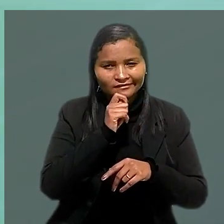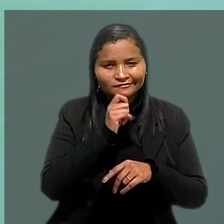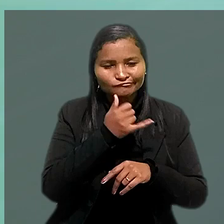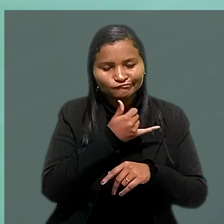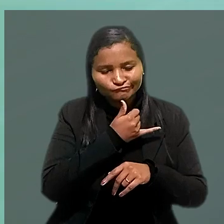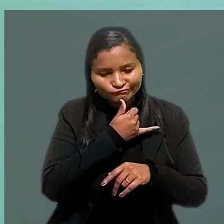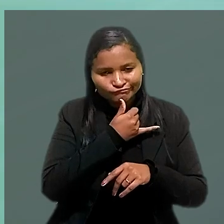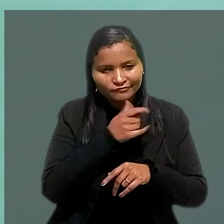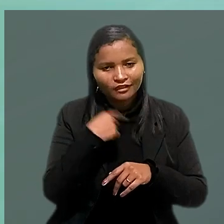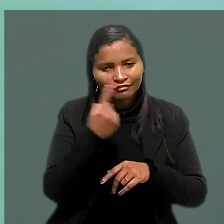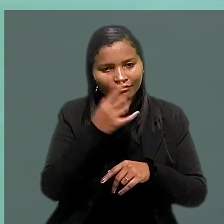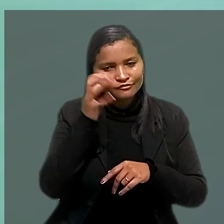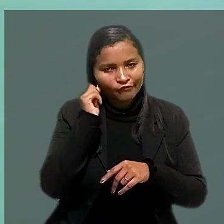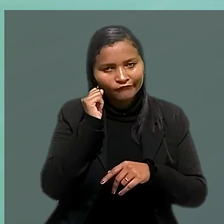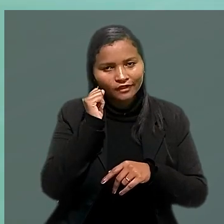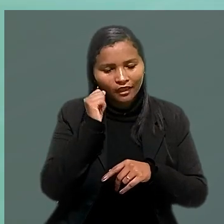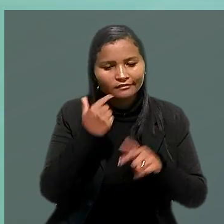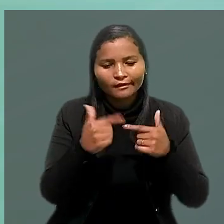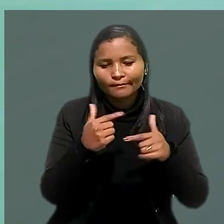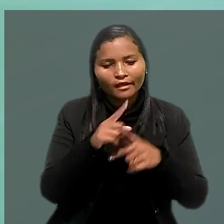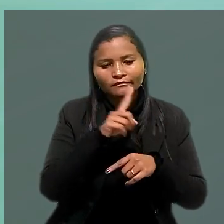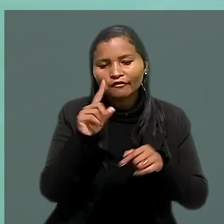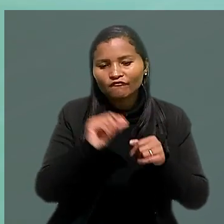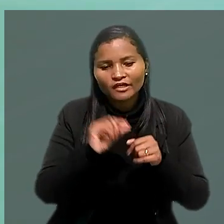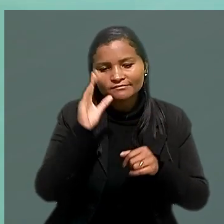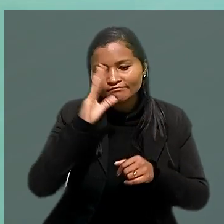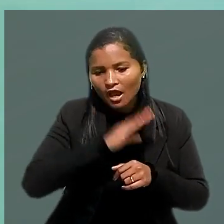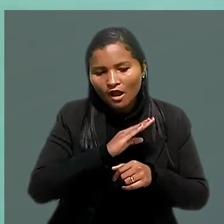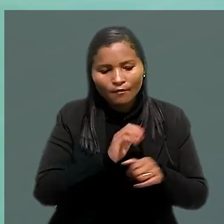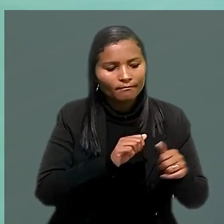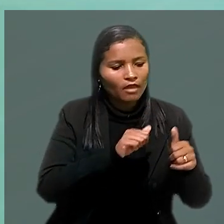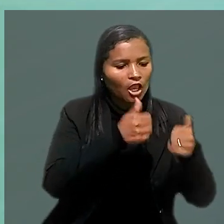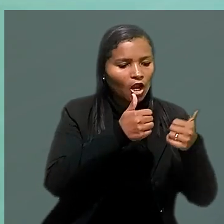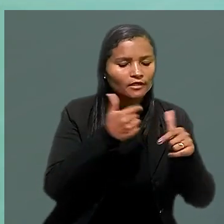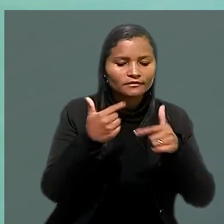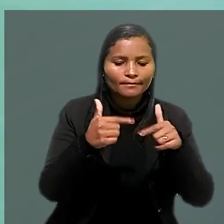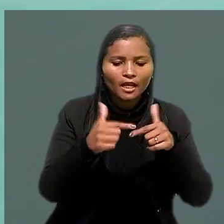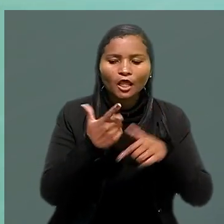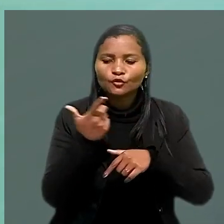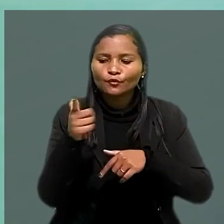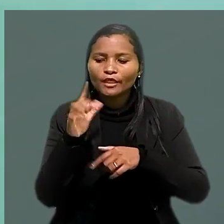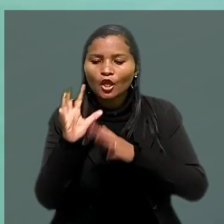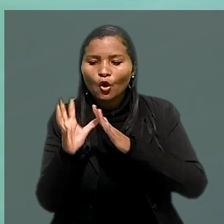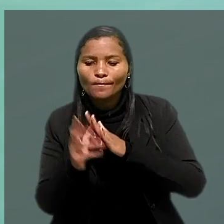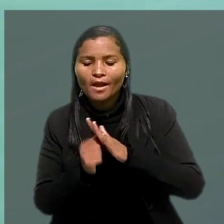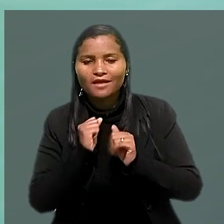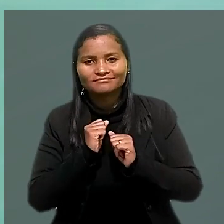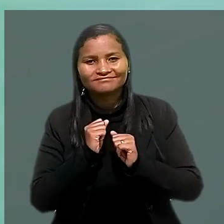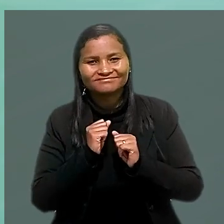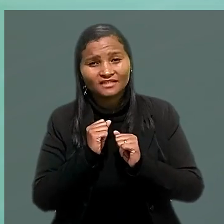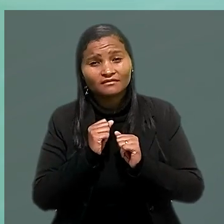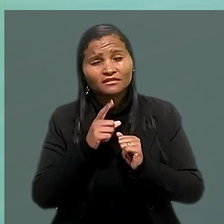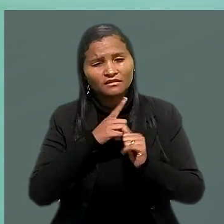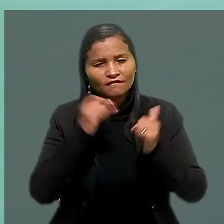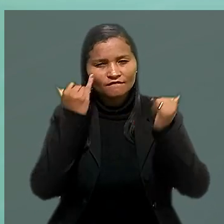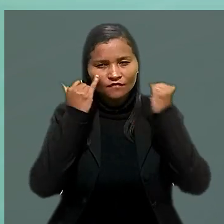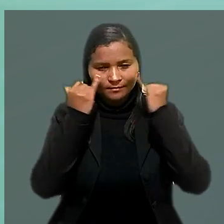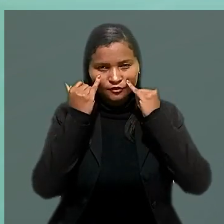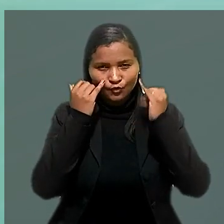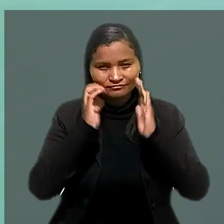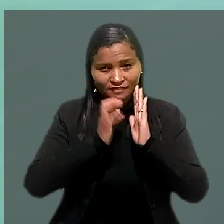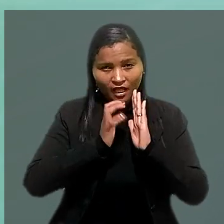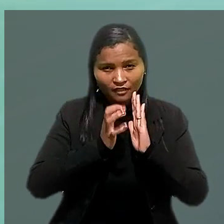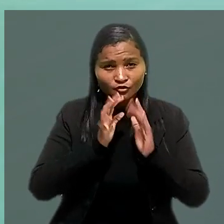que ainda, infelizmente, ouvimos, de que o trabalho não faz mal, que é melhor trabalhar do que roubar. Há